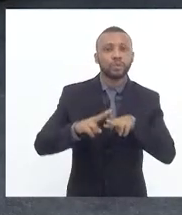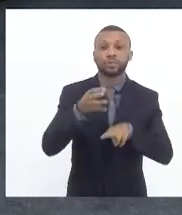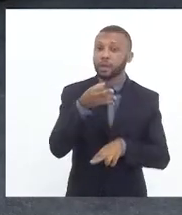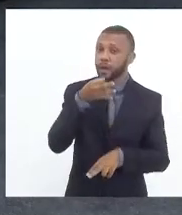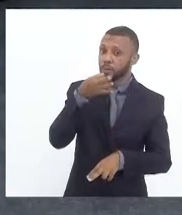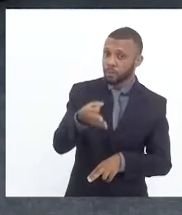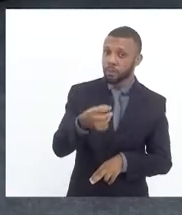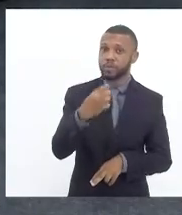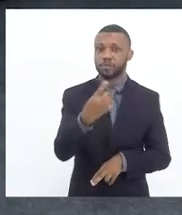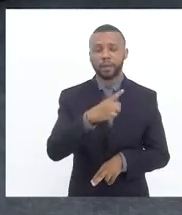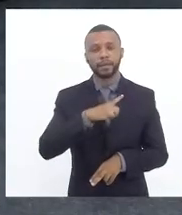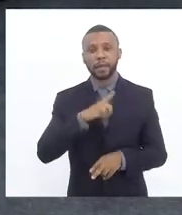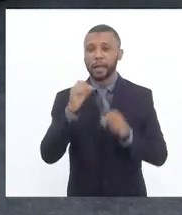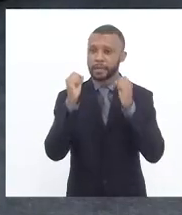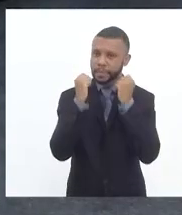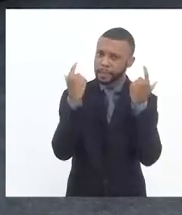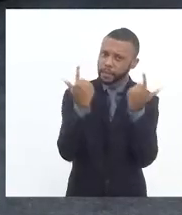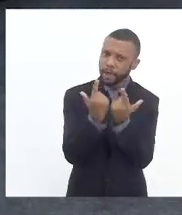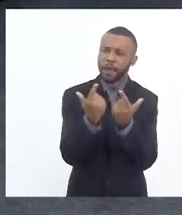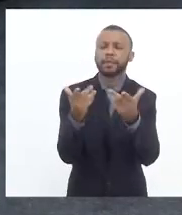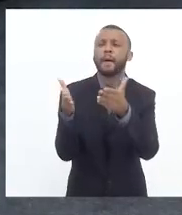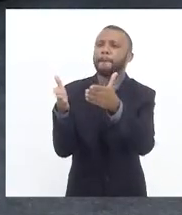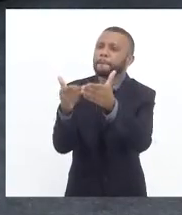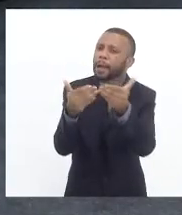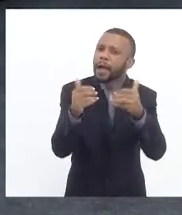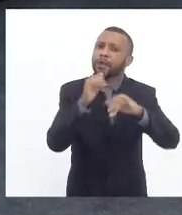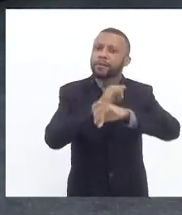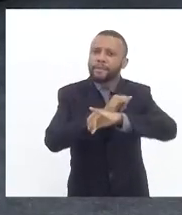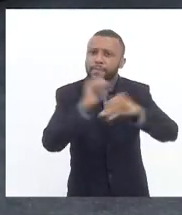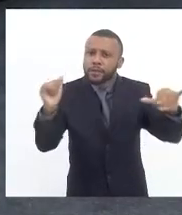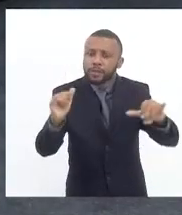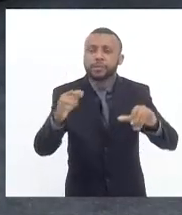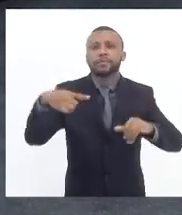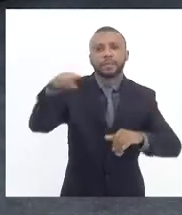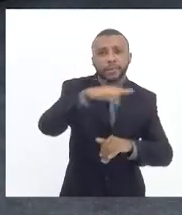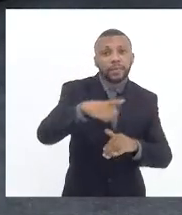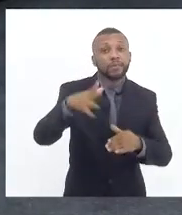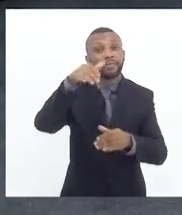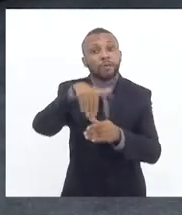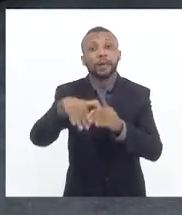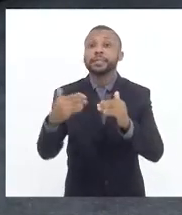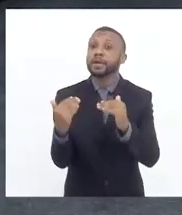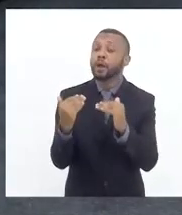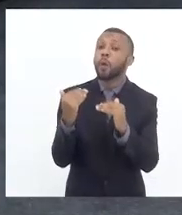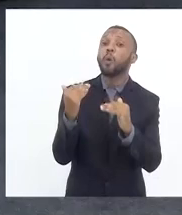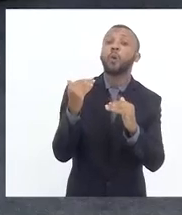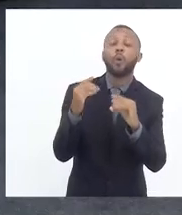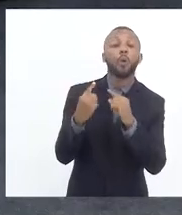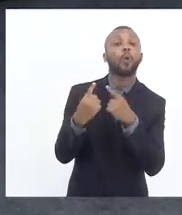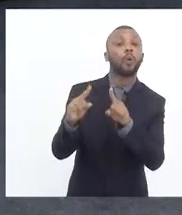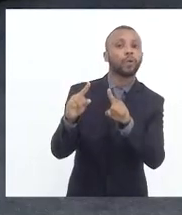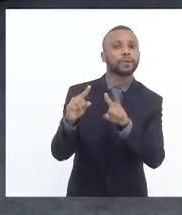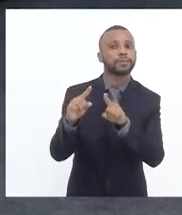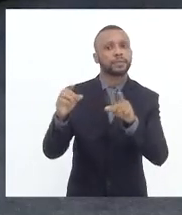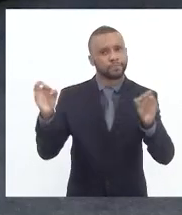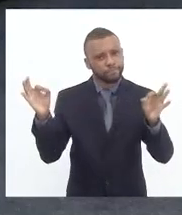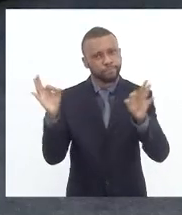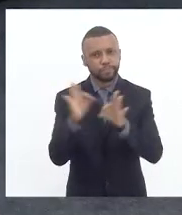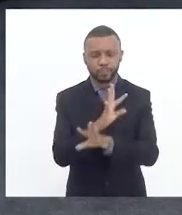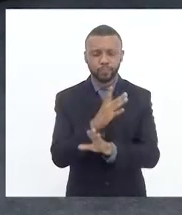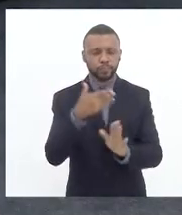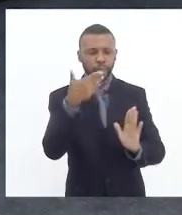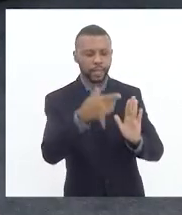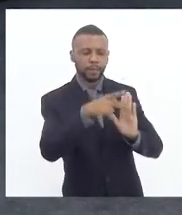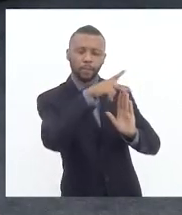gente cama essa casa os deputados aqui presentes que sejam contra e na sua integralidade a esse